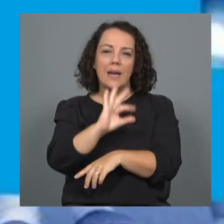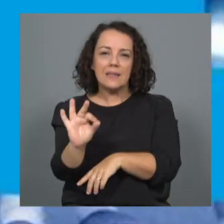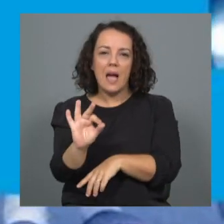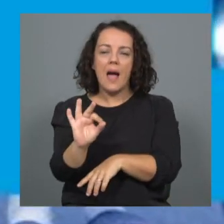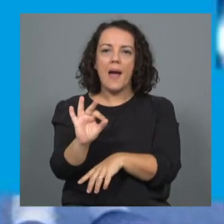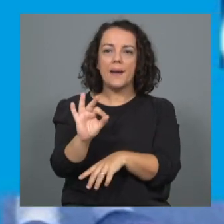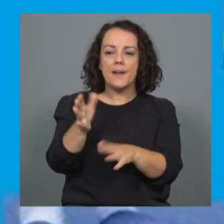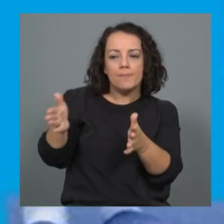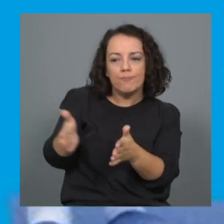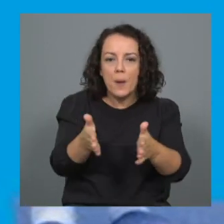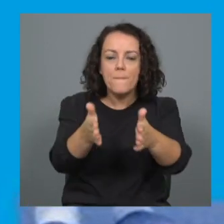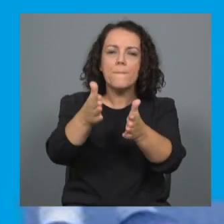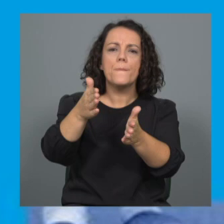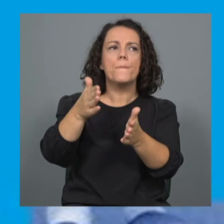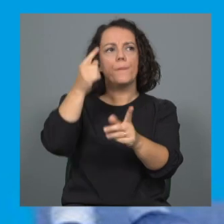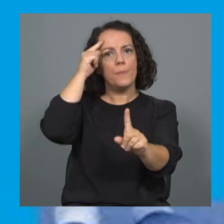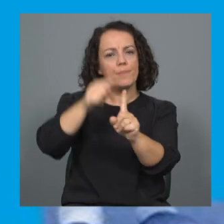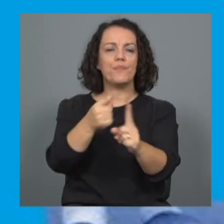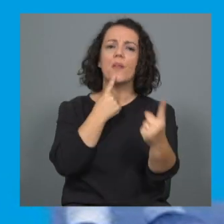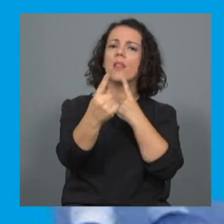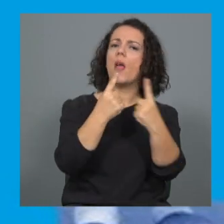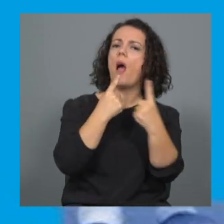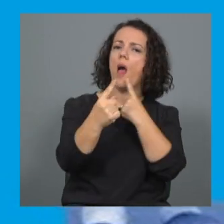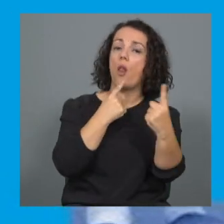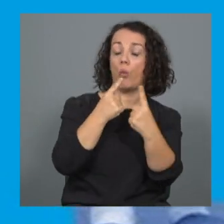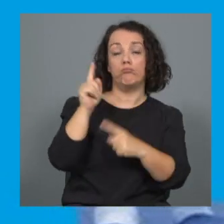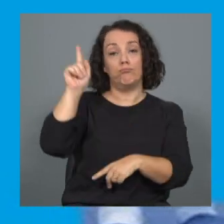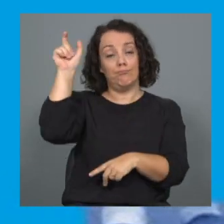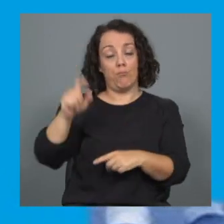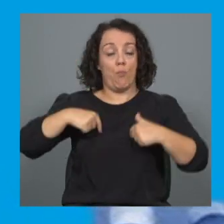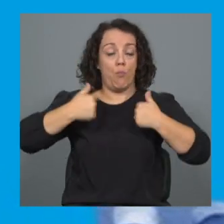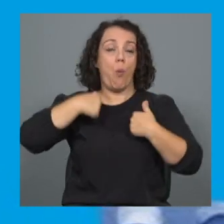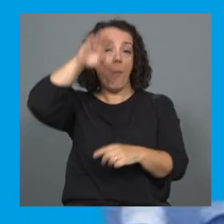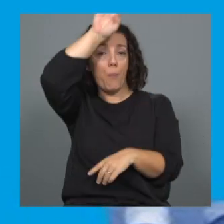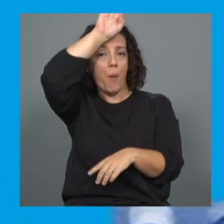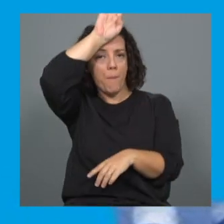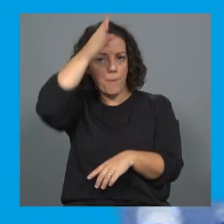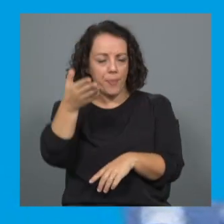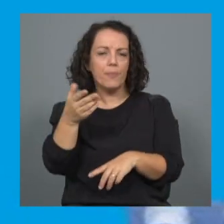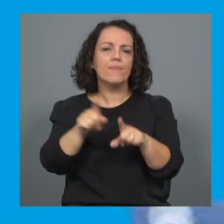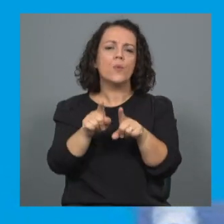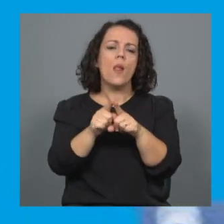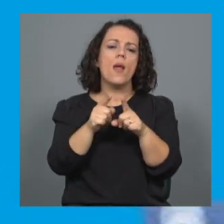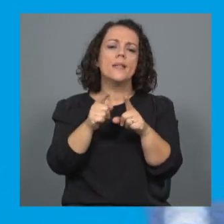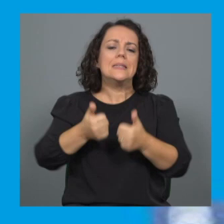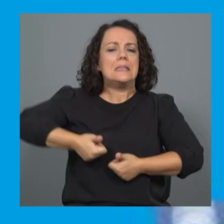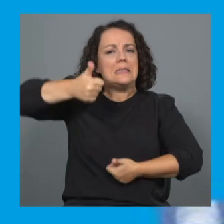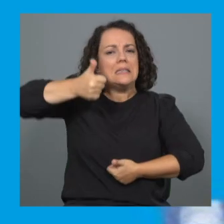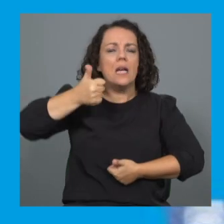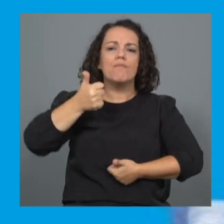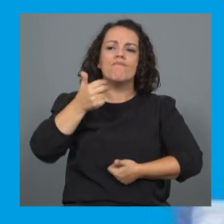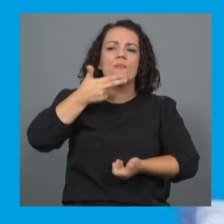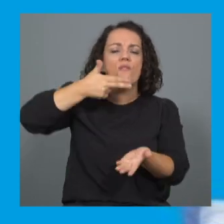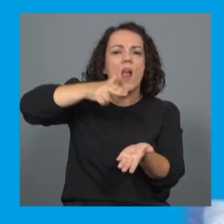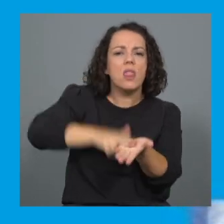direção a uma posição que seja de diálogo, o qual, segundo o próprio Papa, é uma forma de buscar a verdade. Portanto, buscar a verdade